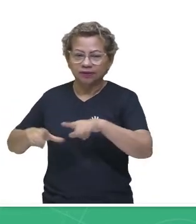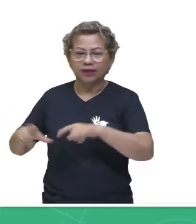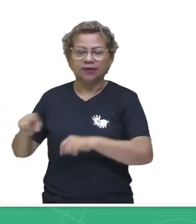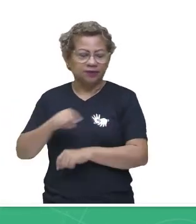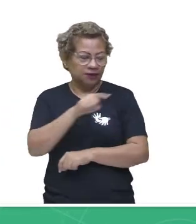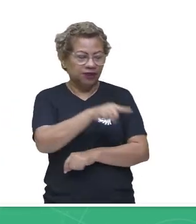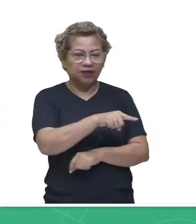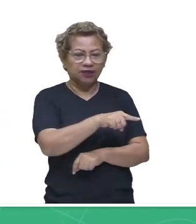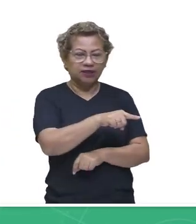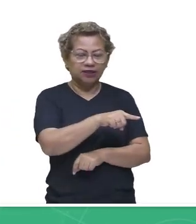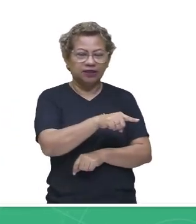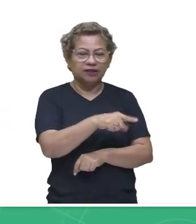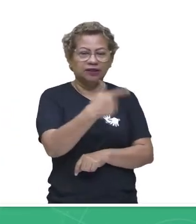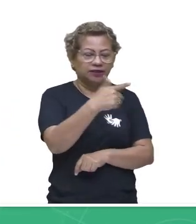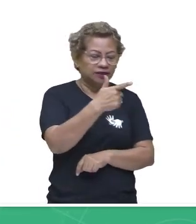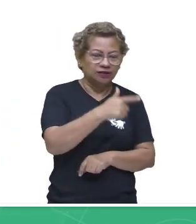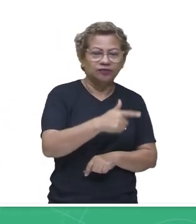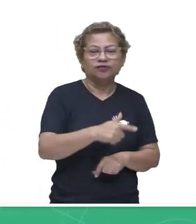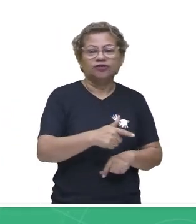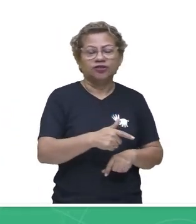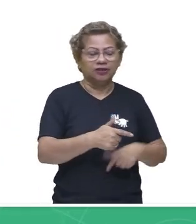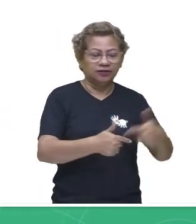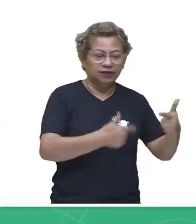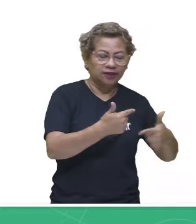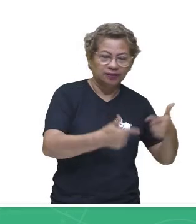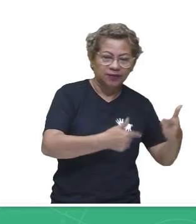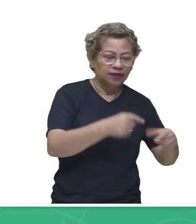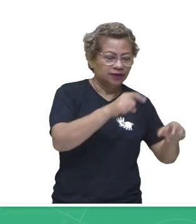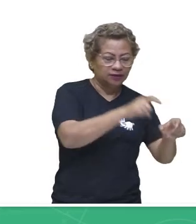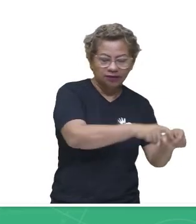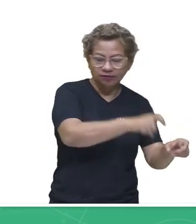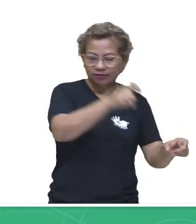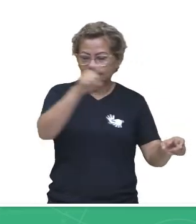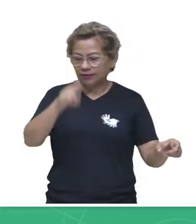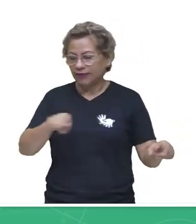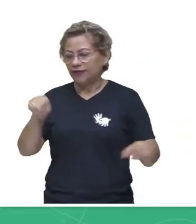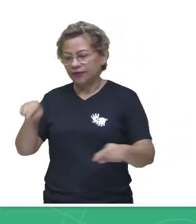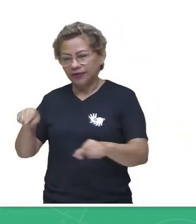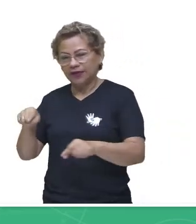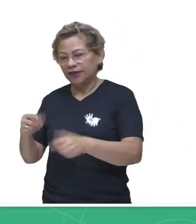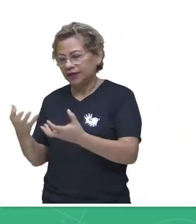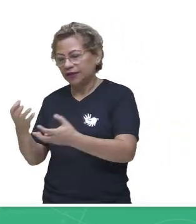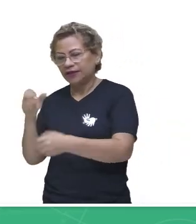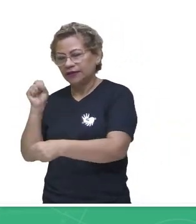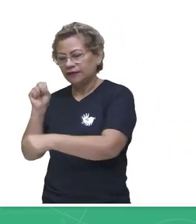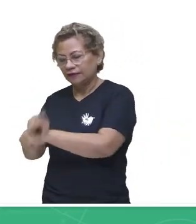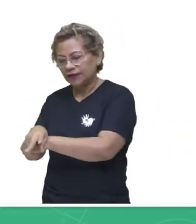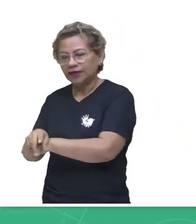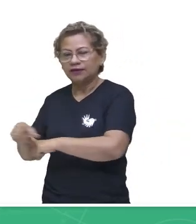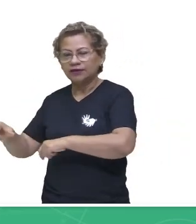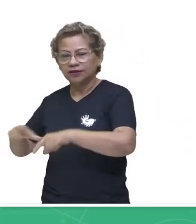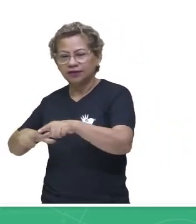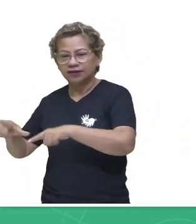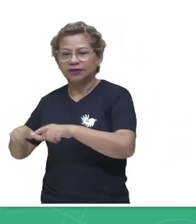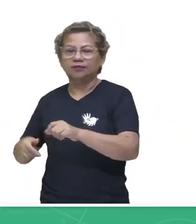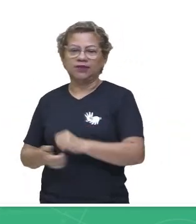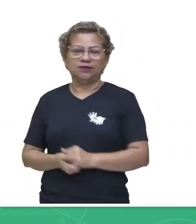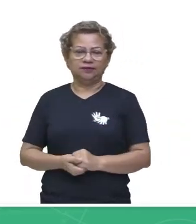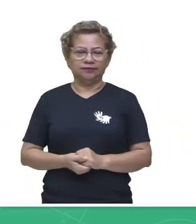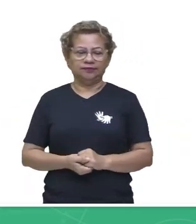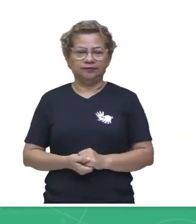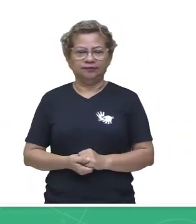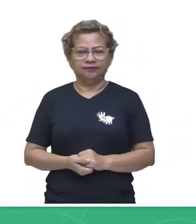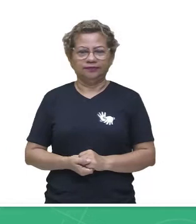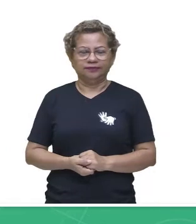desemprego. Não vai ter emprego para toda essa população que vai vir de uma vez para as áreas urbanas, os centros urbanos.